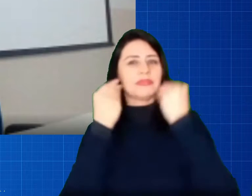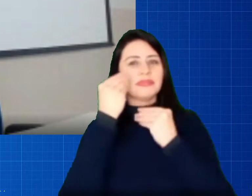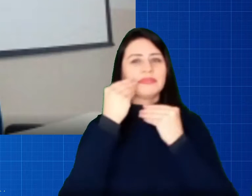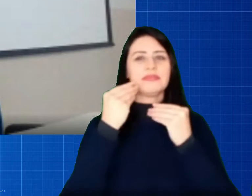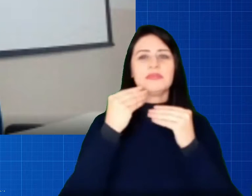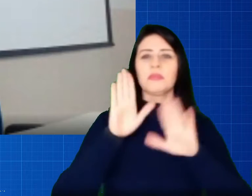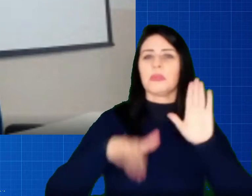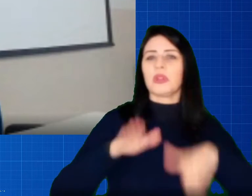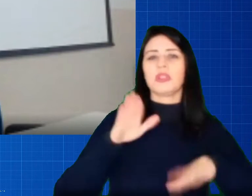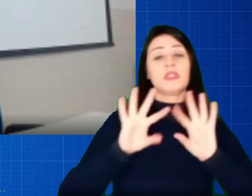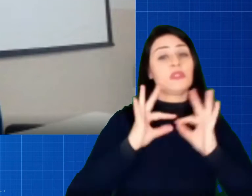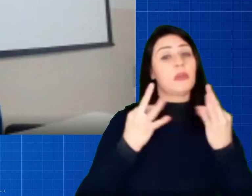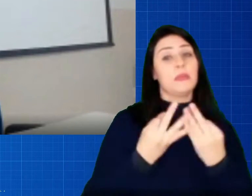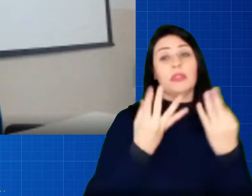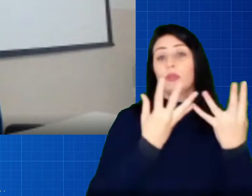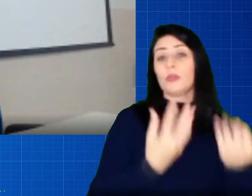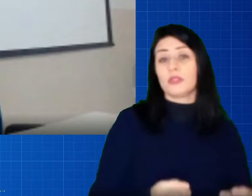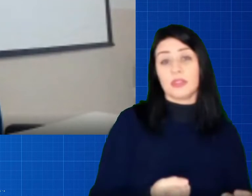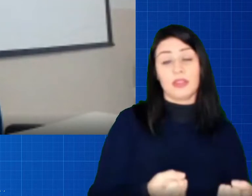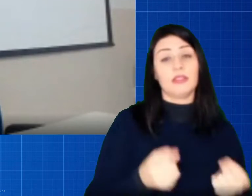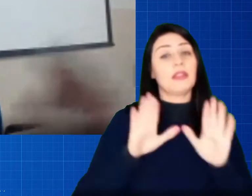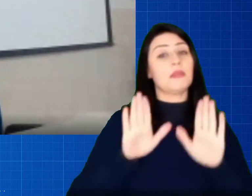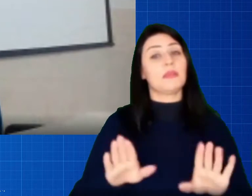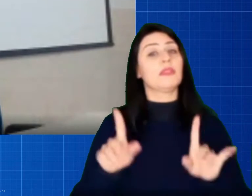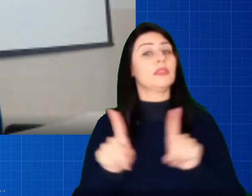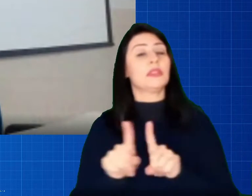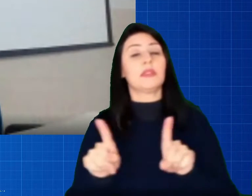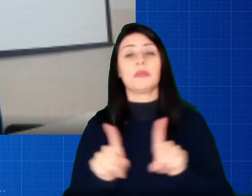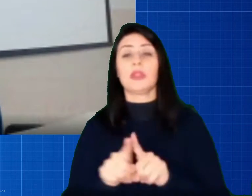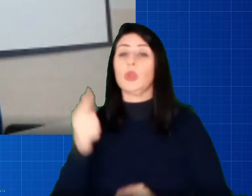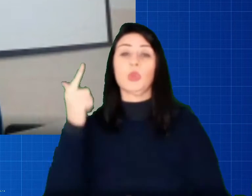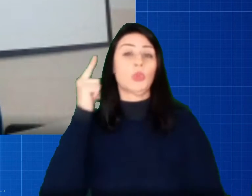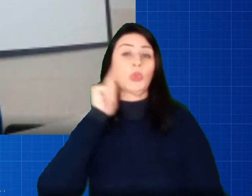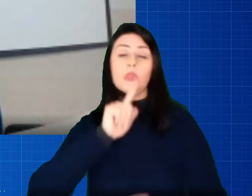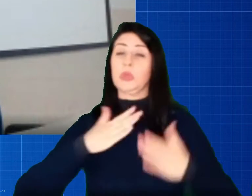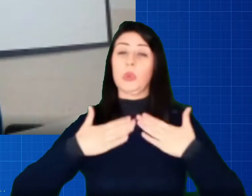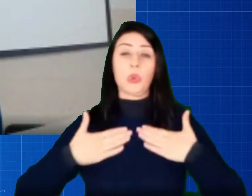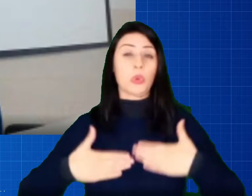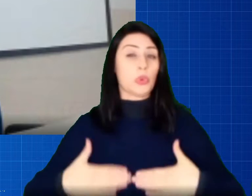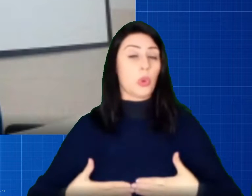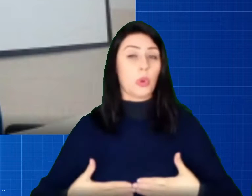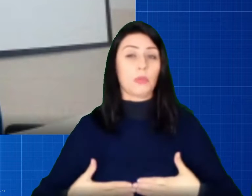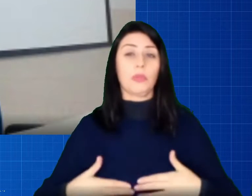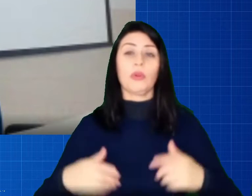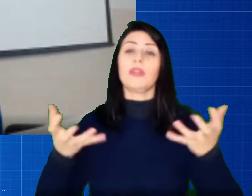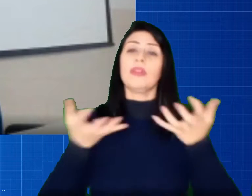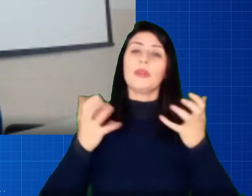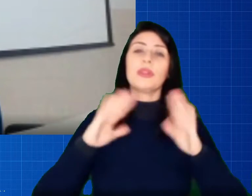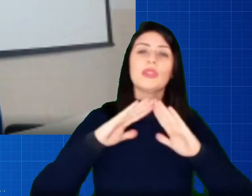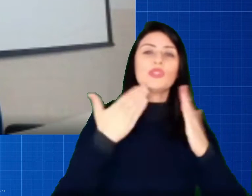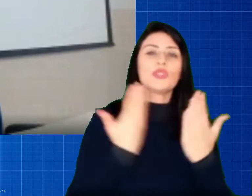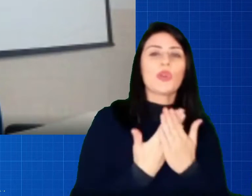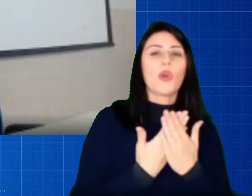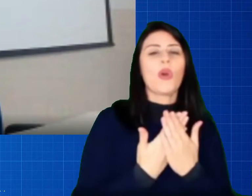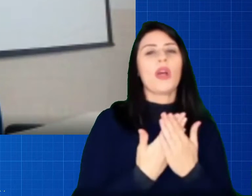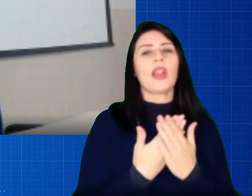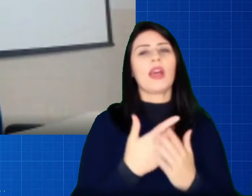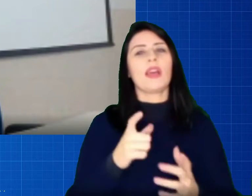porque às vezes na família não aceita, mas eles também não se vê naquele corpo e quer ir para a escola